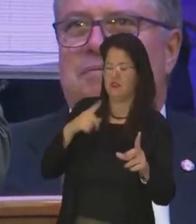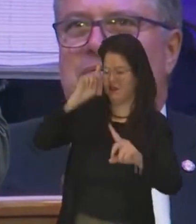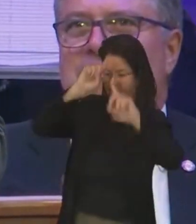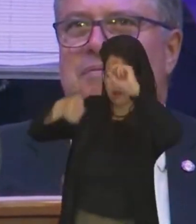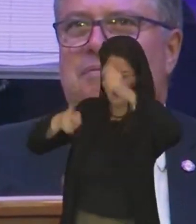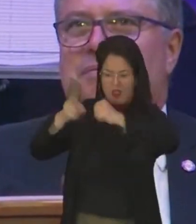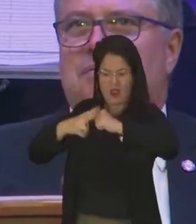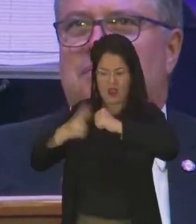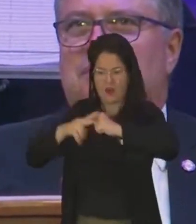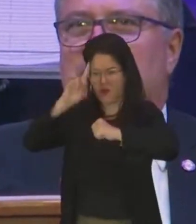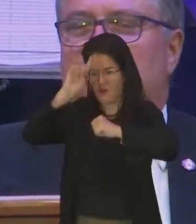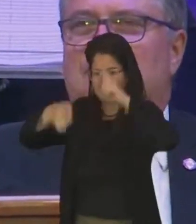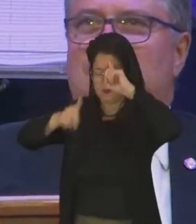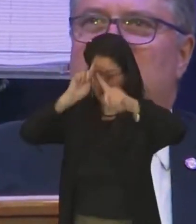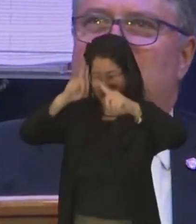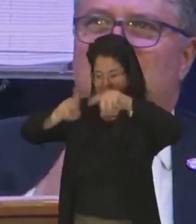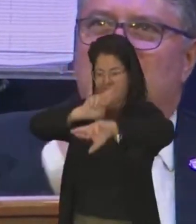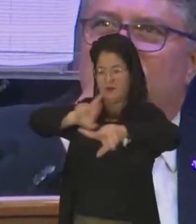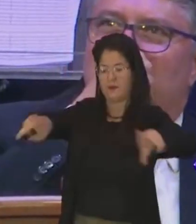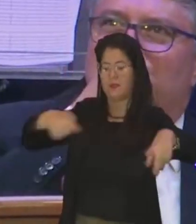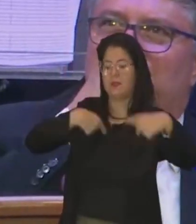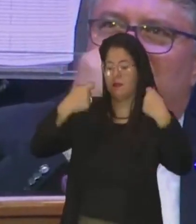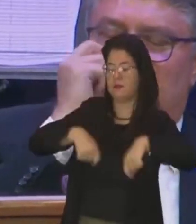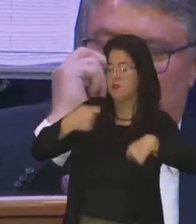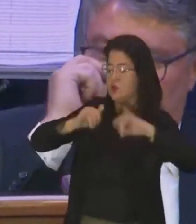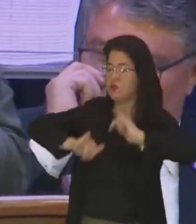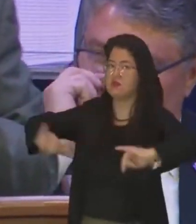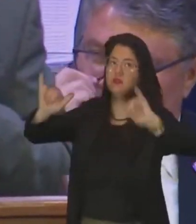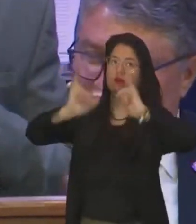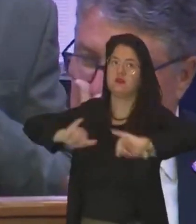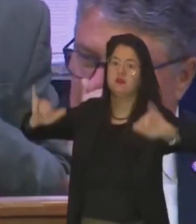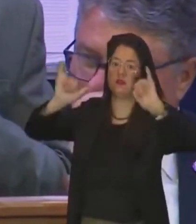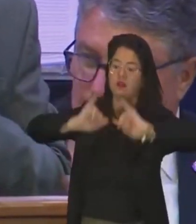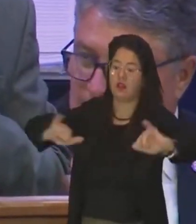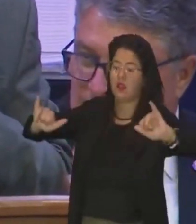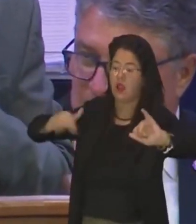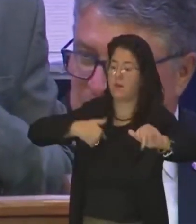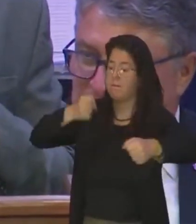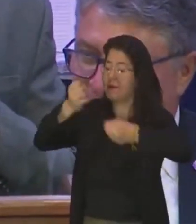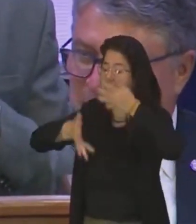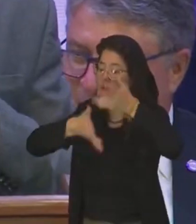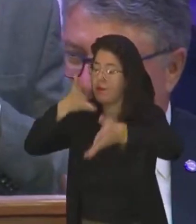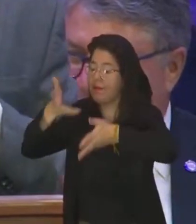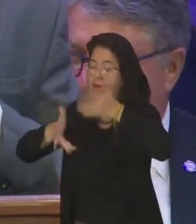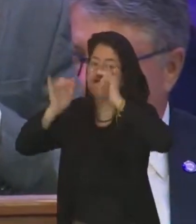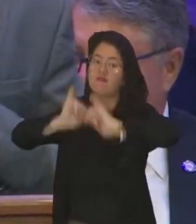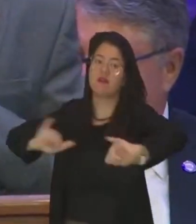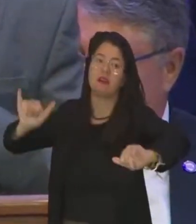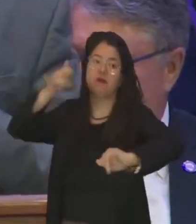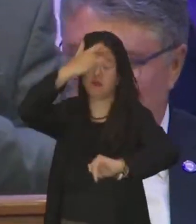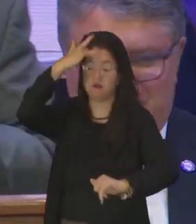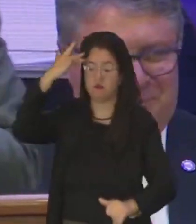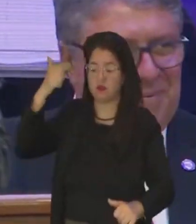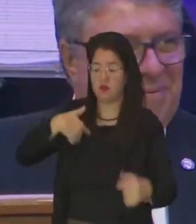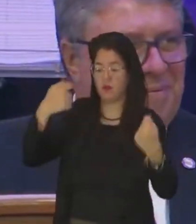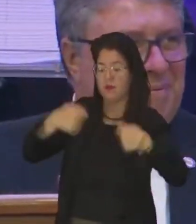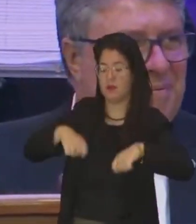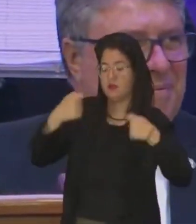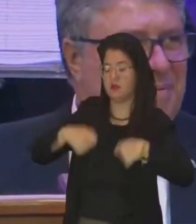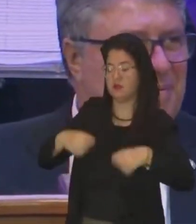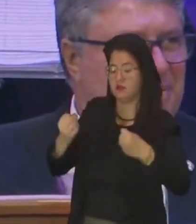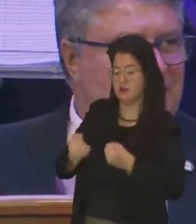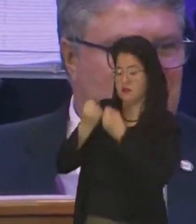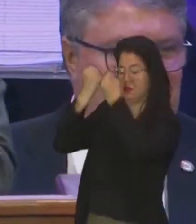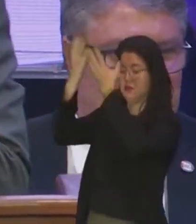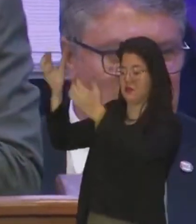imperativos aqui, nós vimos ordens, eu preciso anunciar com a minha boca, eu preciso falar para as pessoas de Jesus, eu preciso tributar a